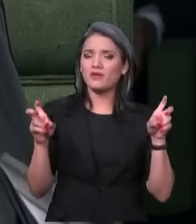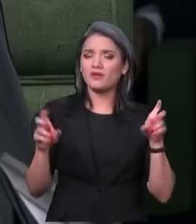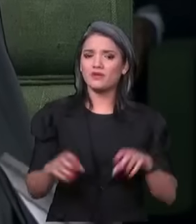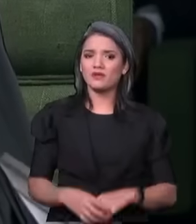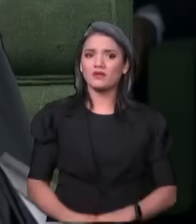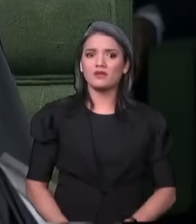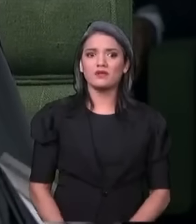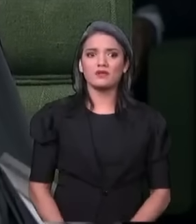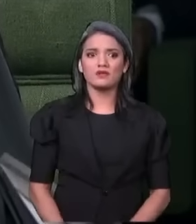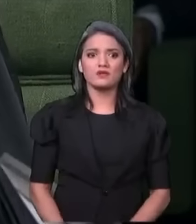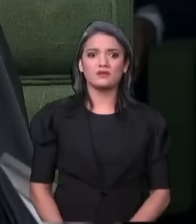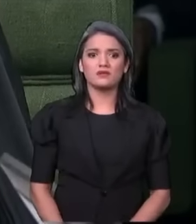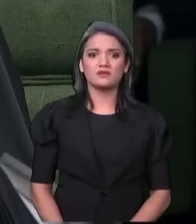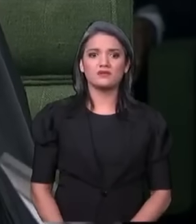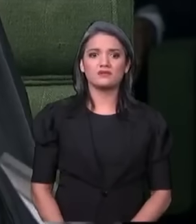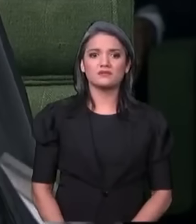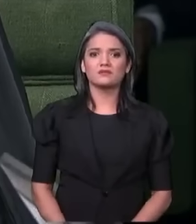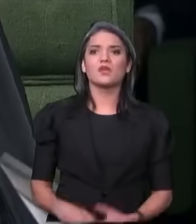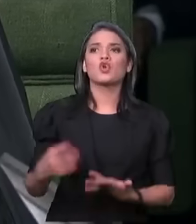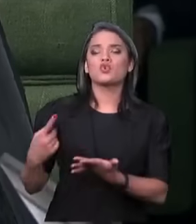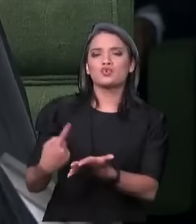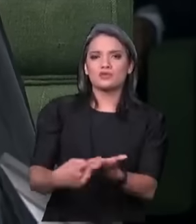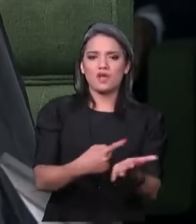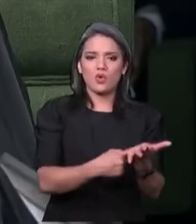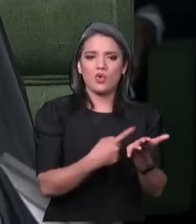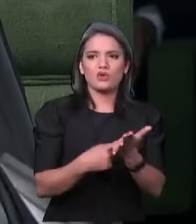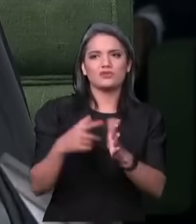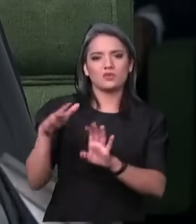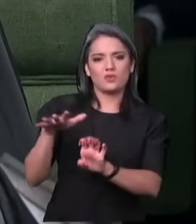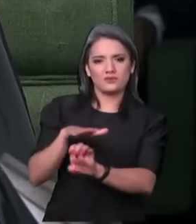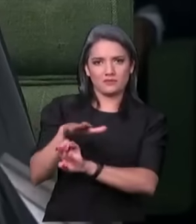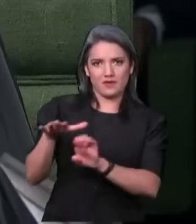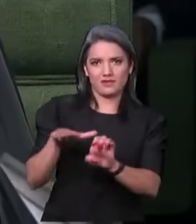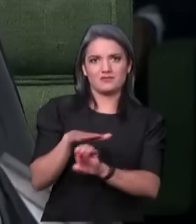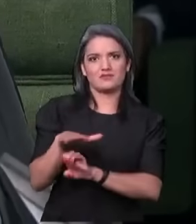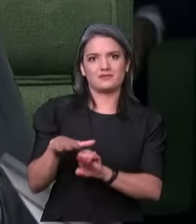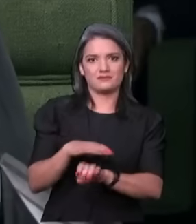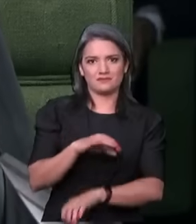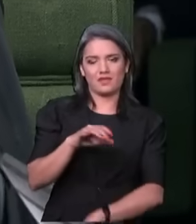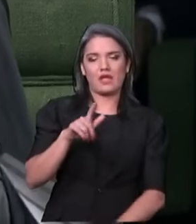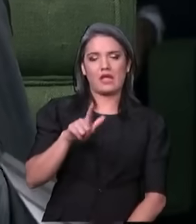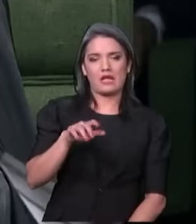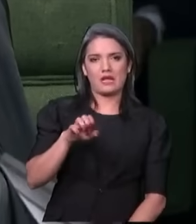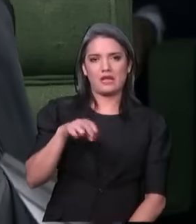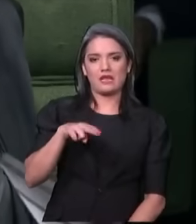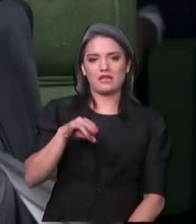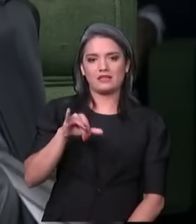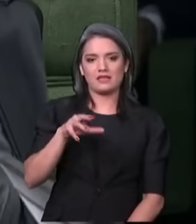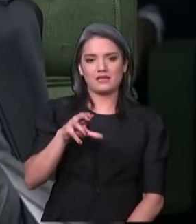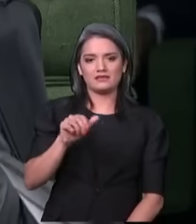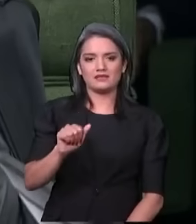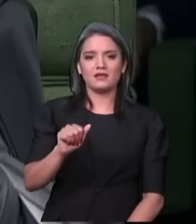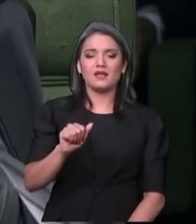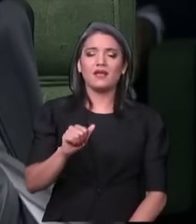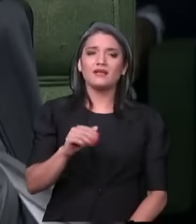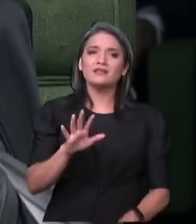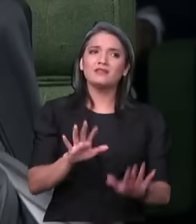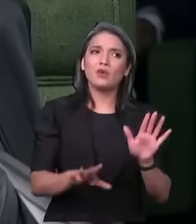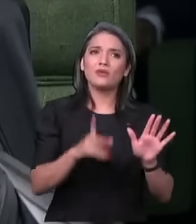sobre os acordos de Leni mas eu finalizo lembrando um fato que vem sendo